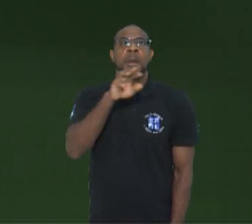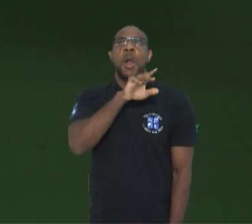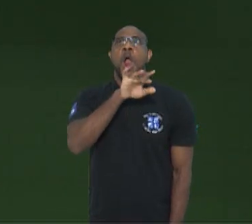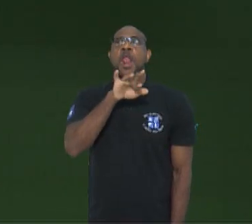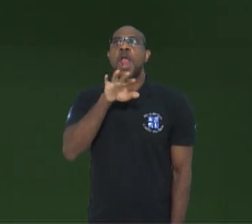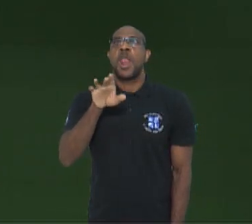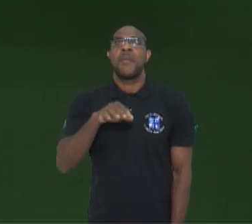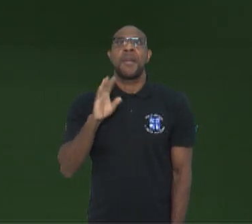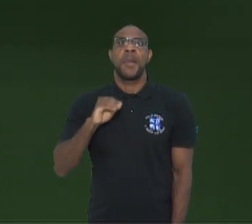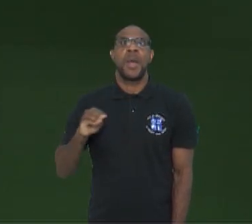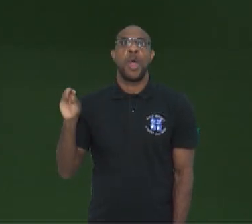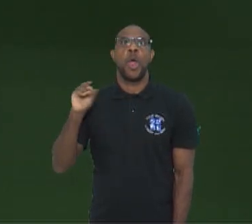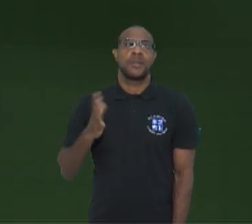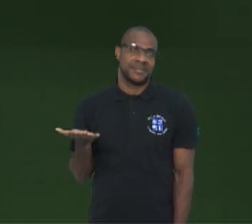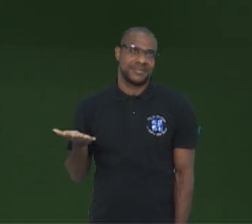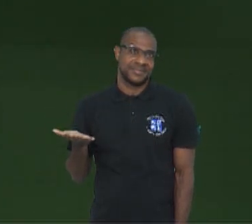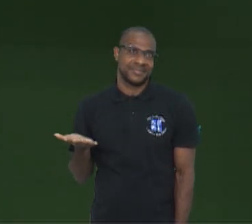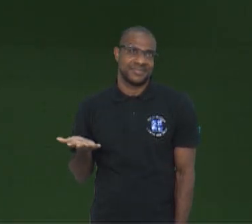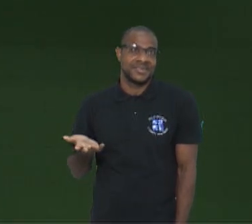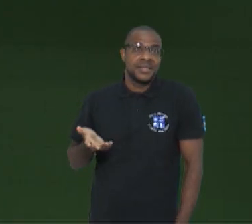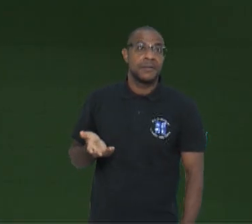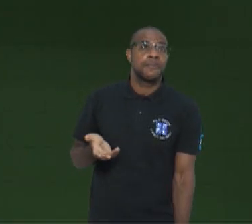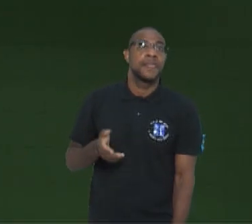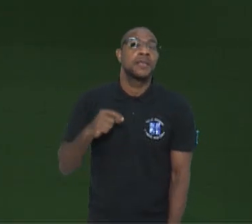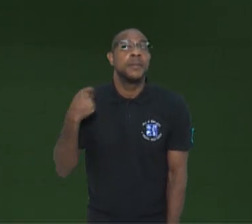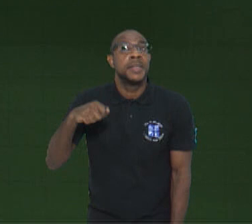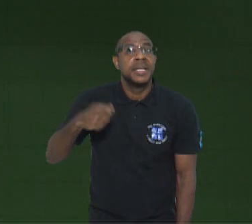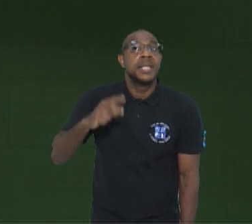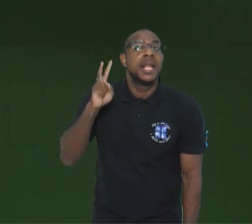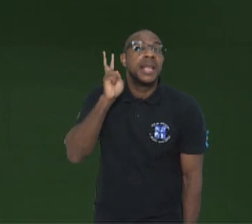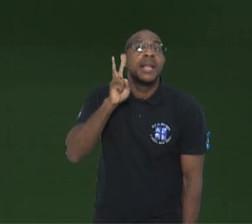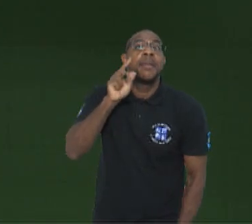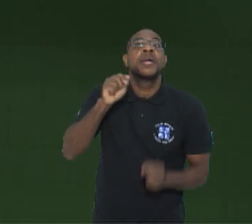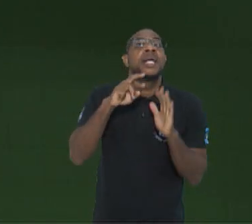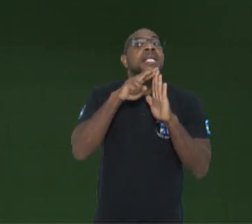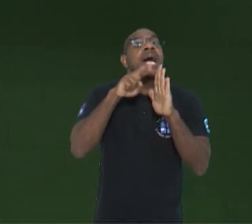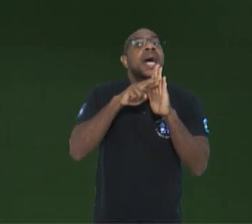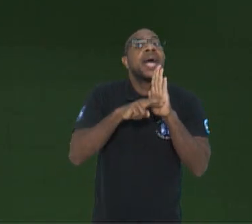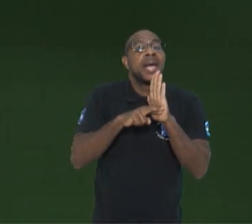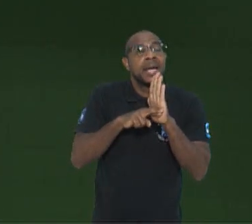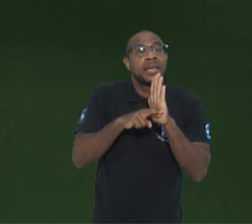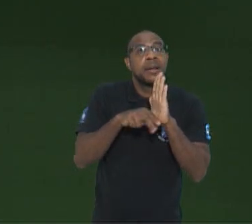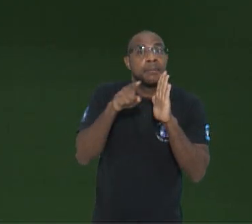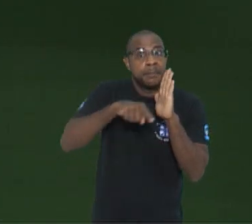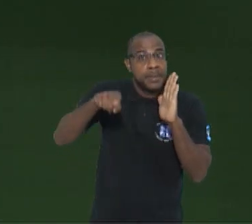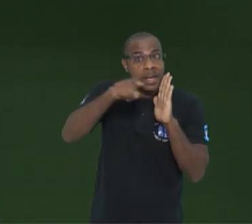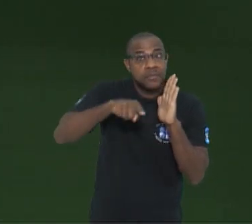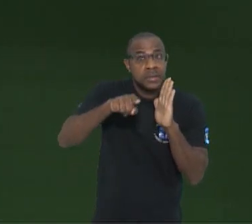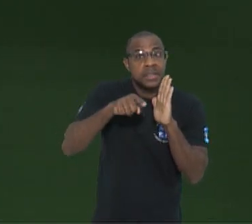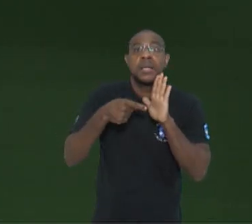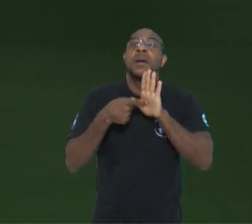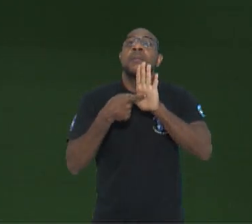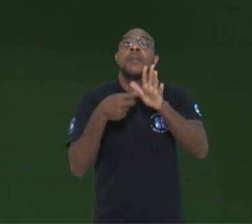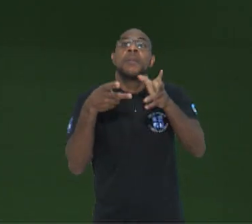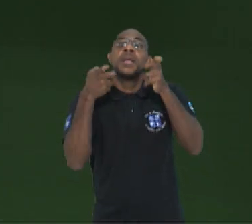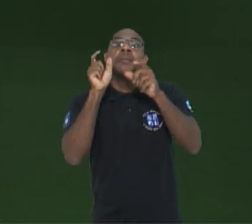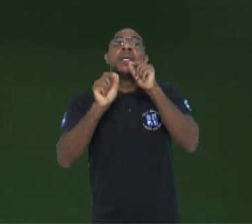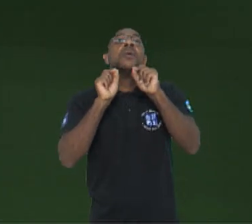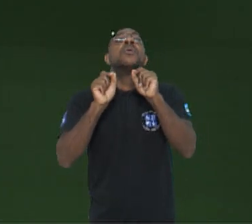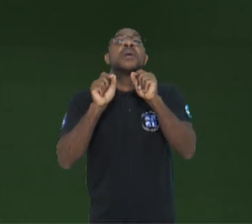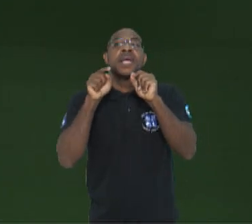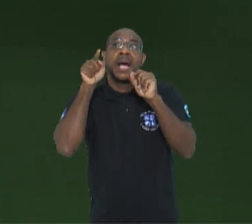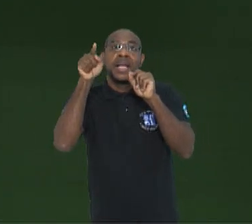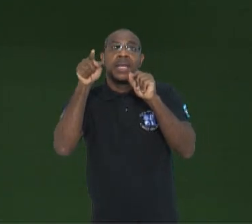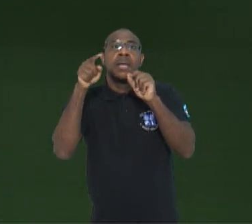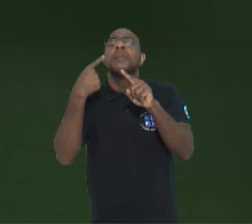Não, não é, né, gente? Então, assim, tentem lembrar das regras para vocês identificarem ali por